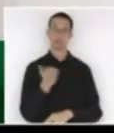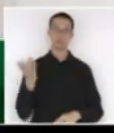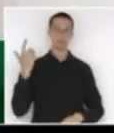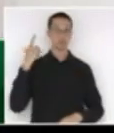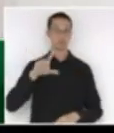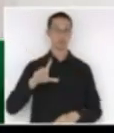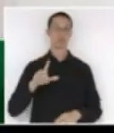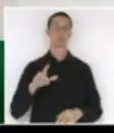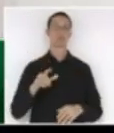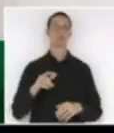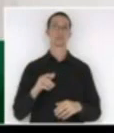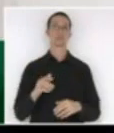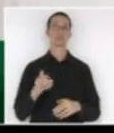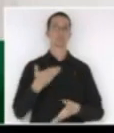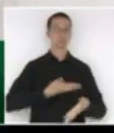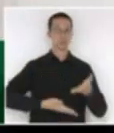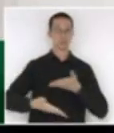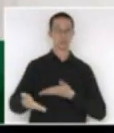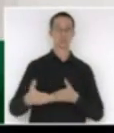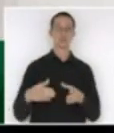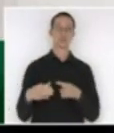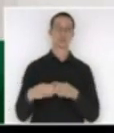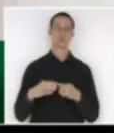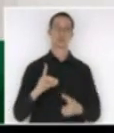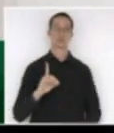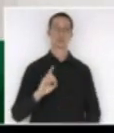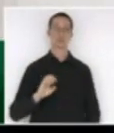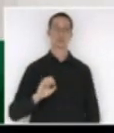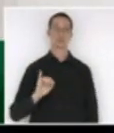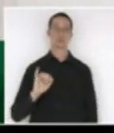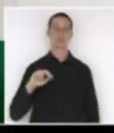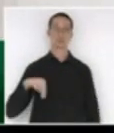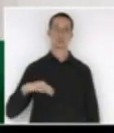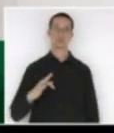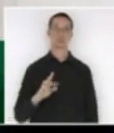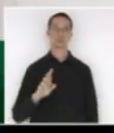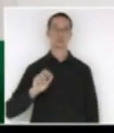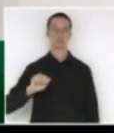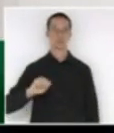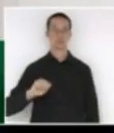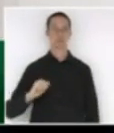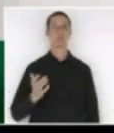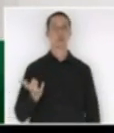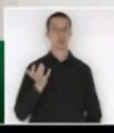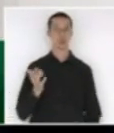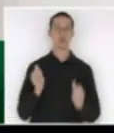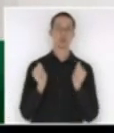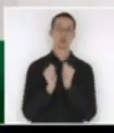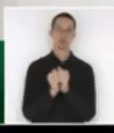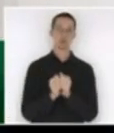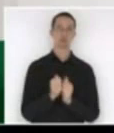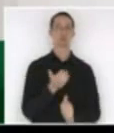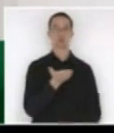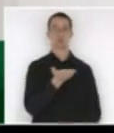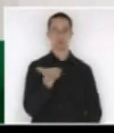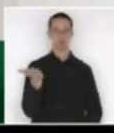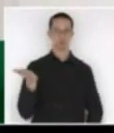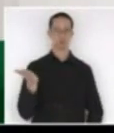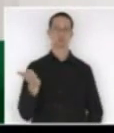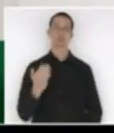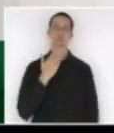DEINFRA, mas queremos fazer parte dessa caminhada. Estamos juntos nesse pleito tão